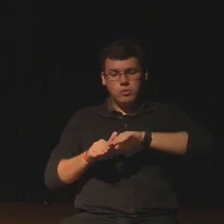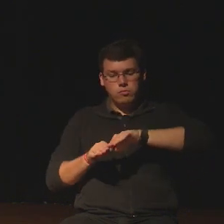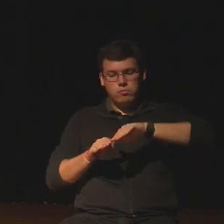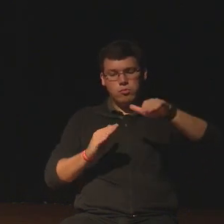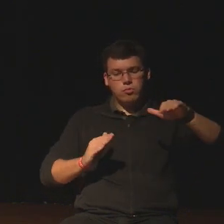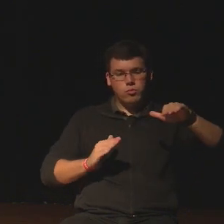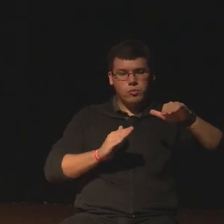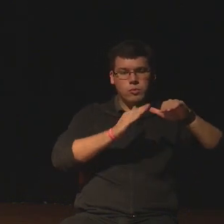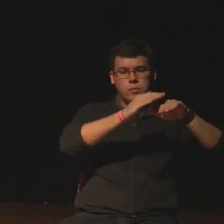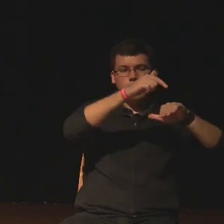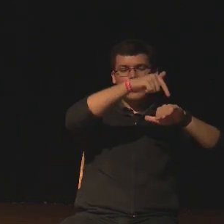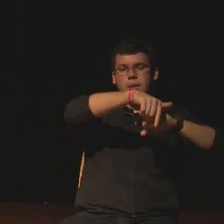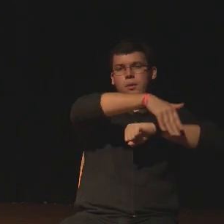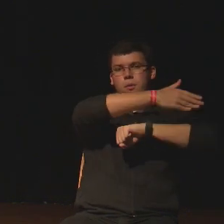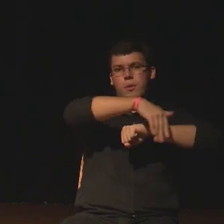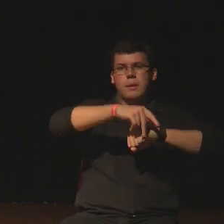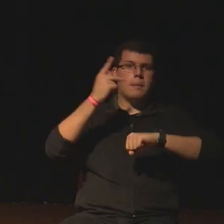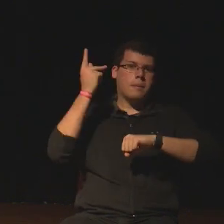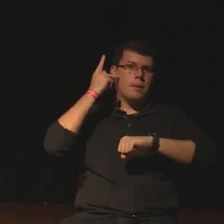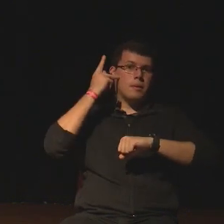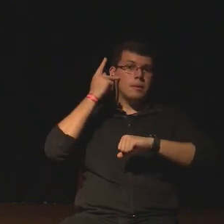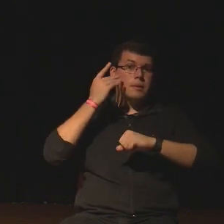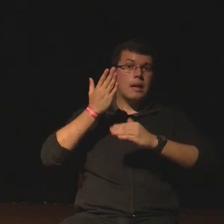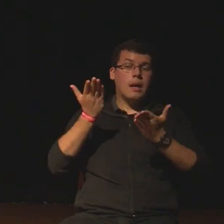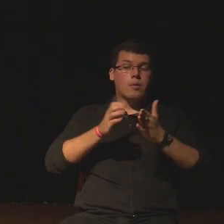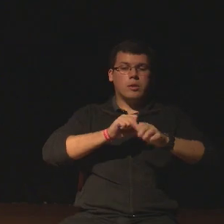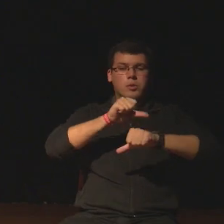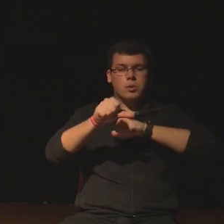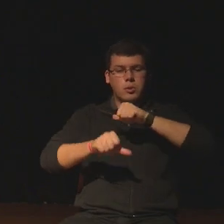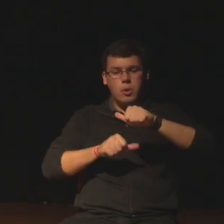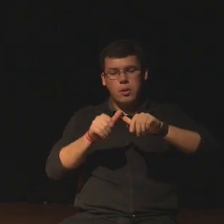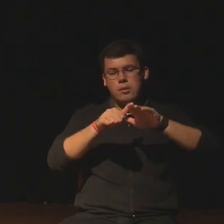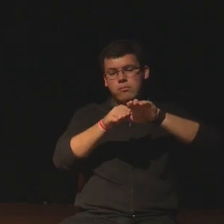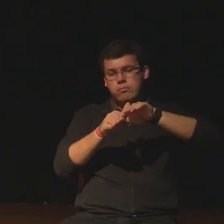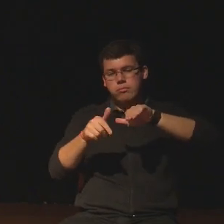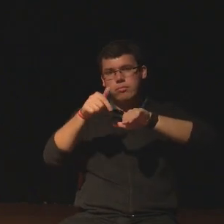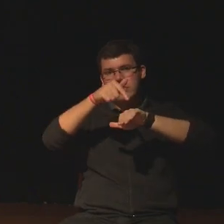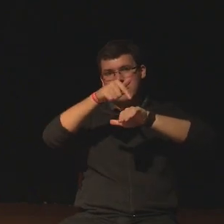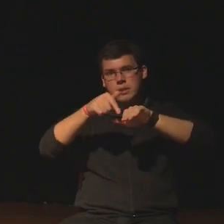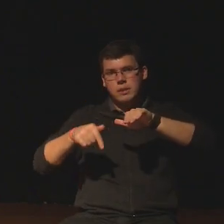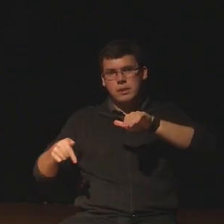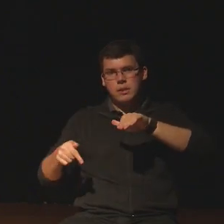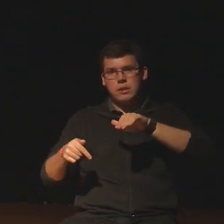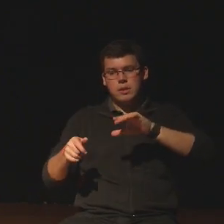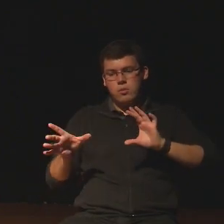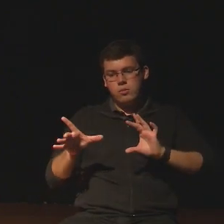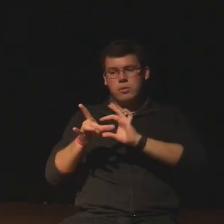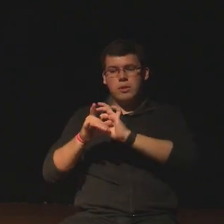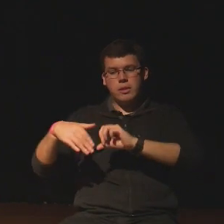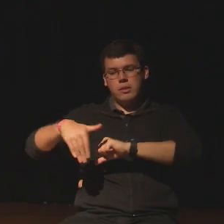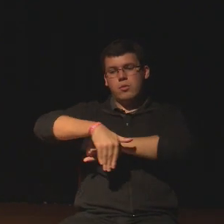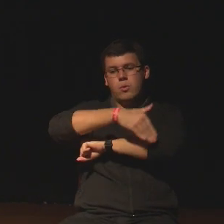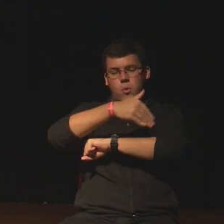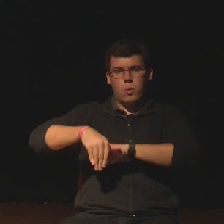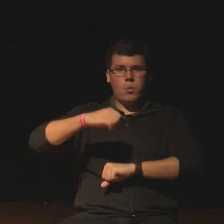agora ela desce e mantém essa conexão com a 9 de julho.